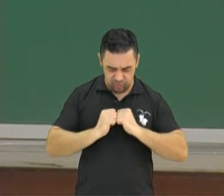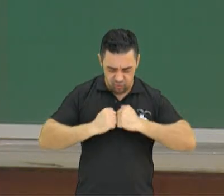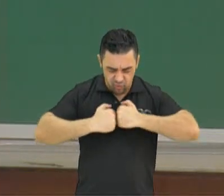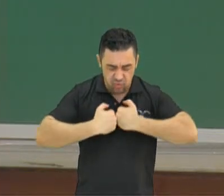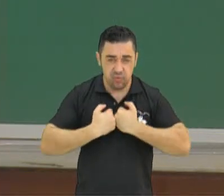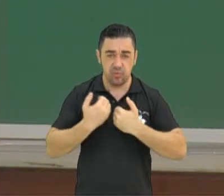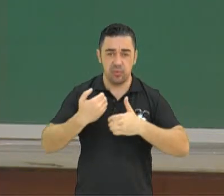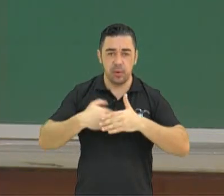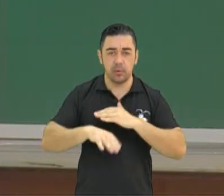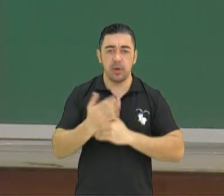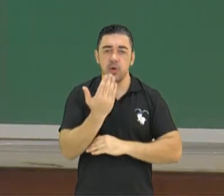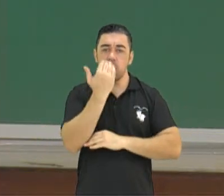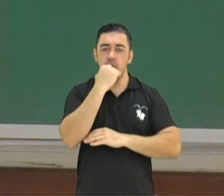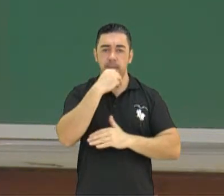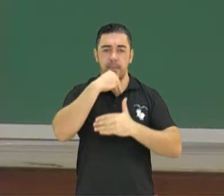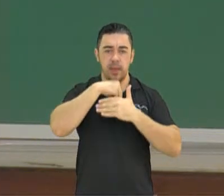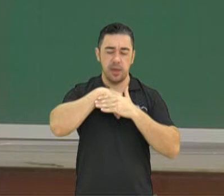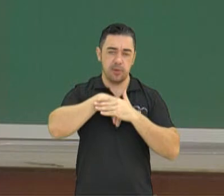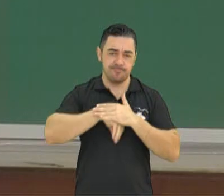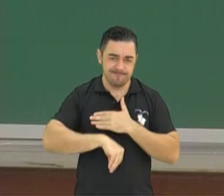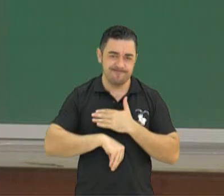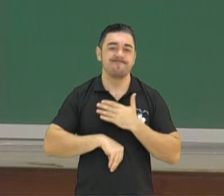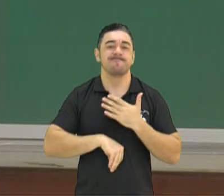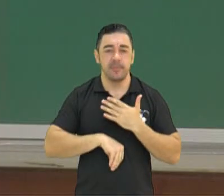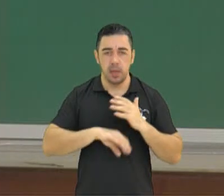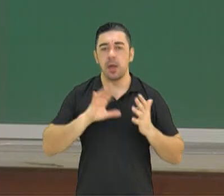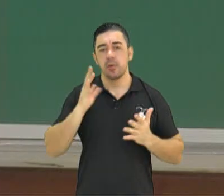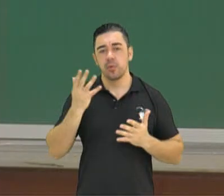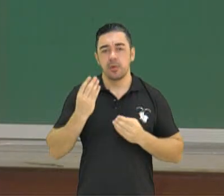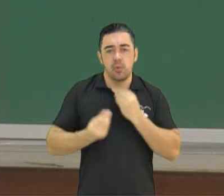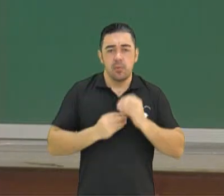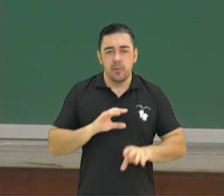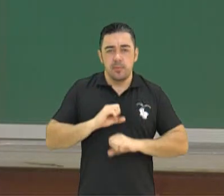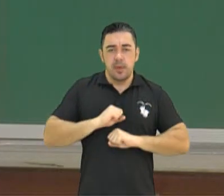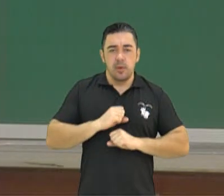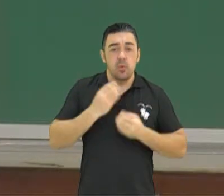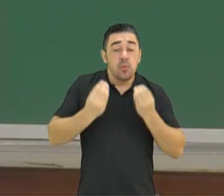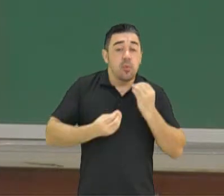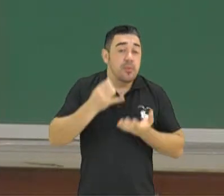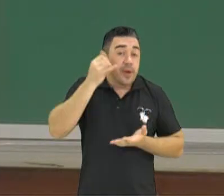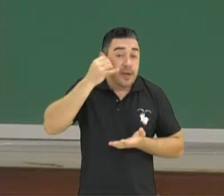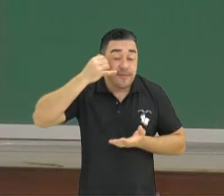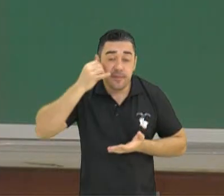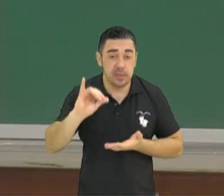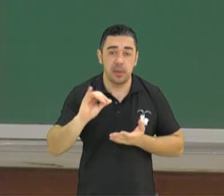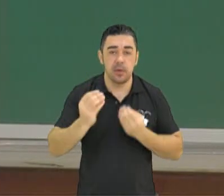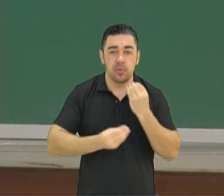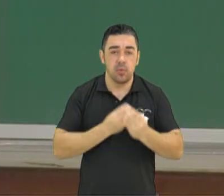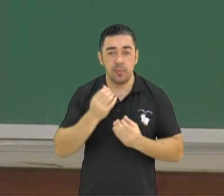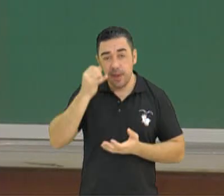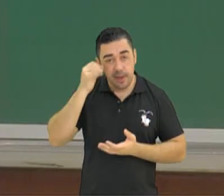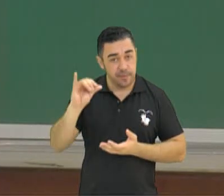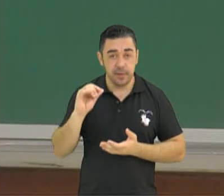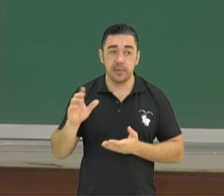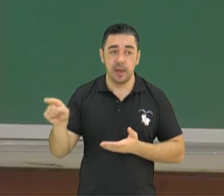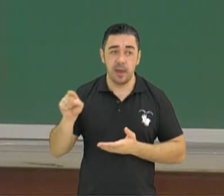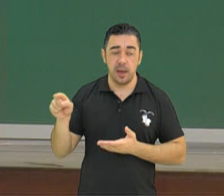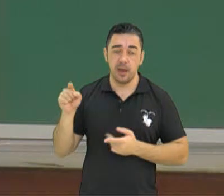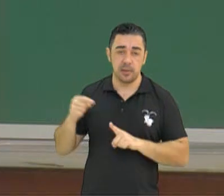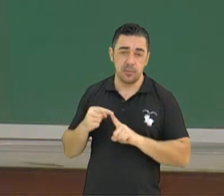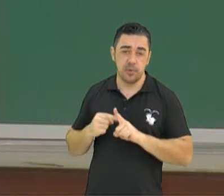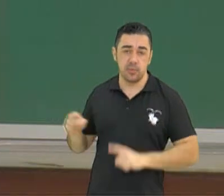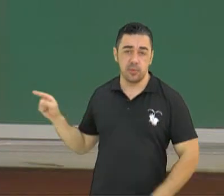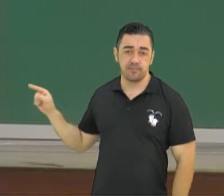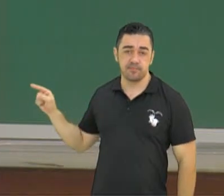as fezes e acabou pegando o protozoário também. Como é que a gente faz para evitar? A gente tem que evitar que tenha barbeiro no local, né? Tem